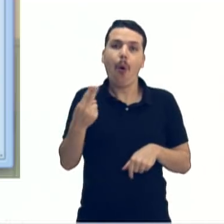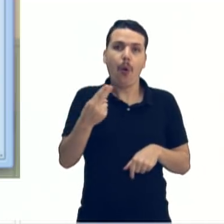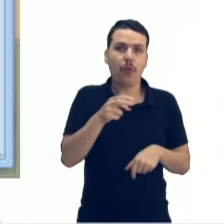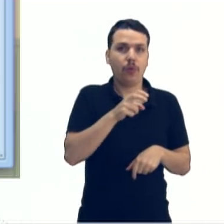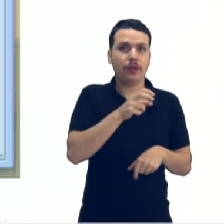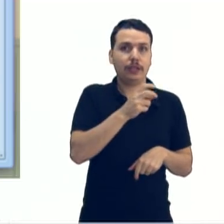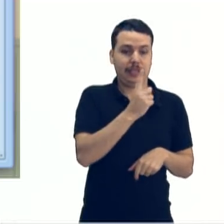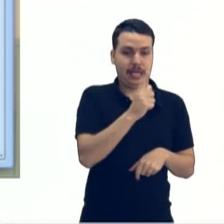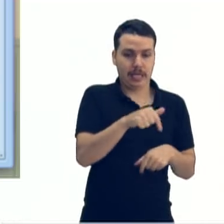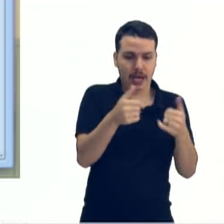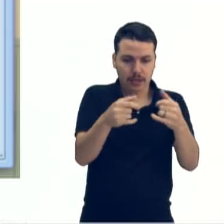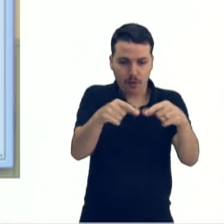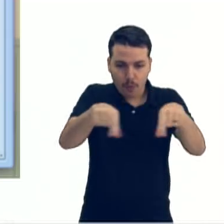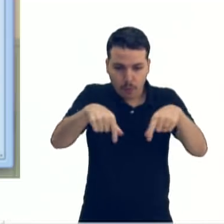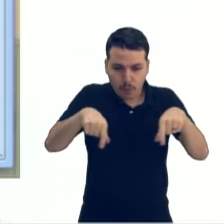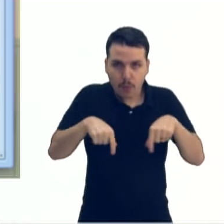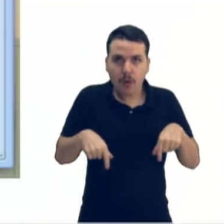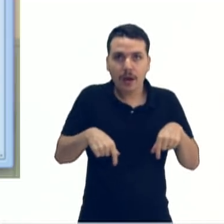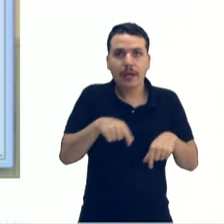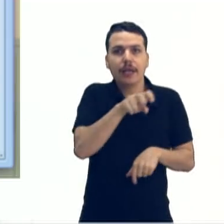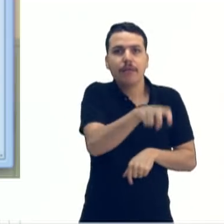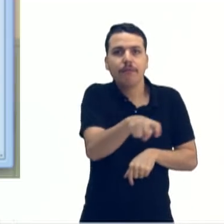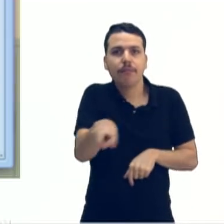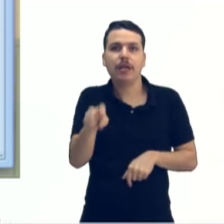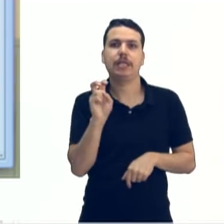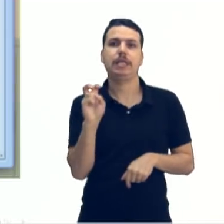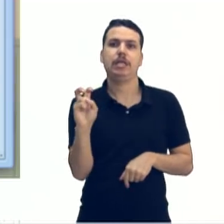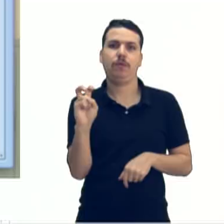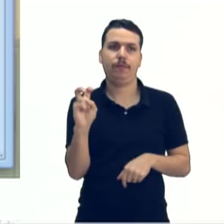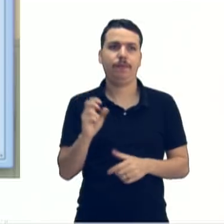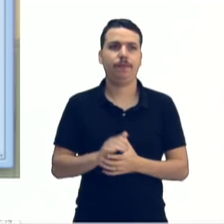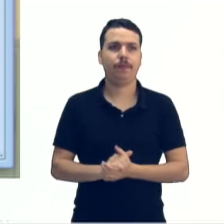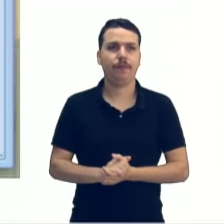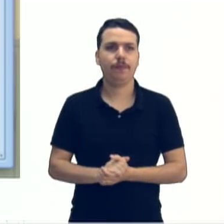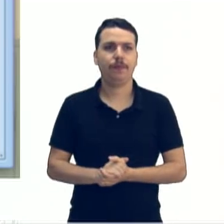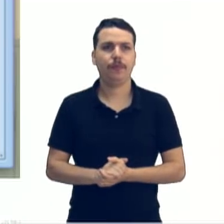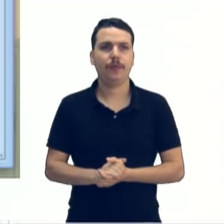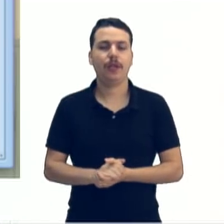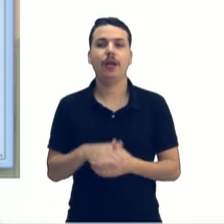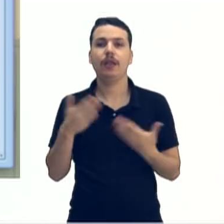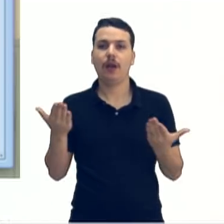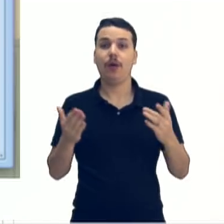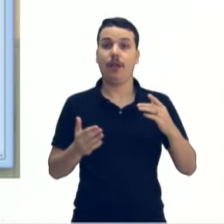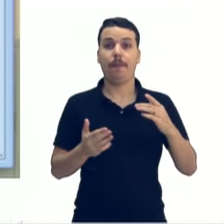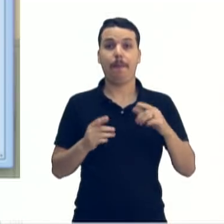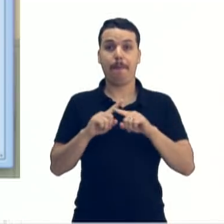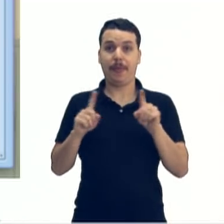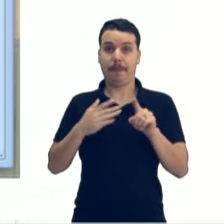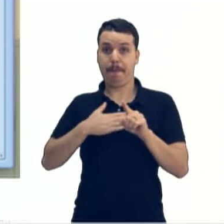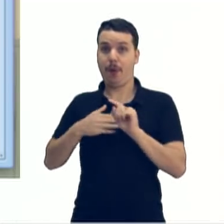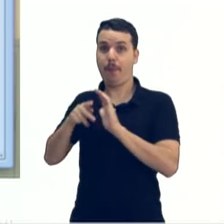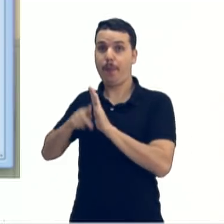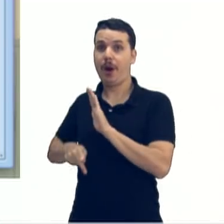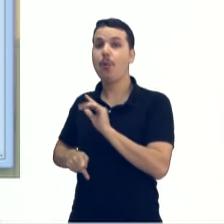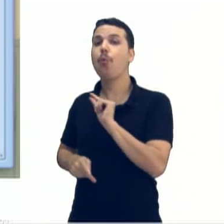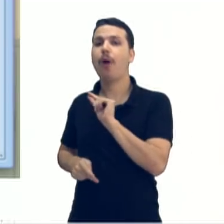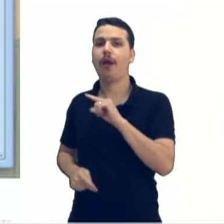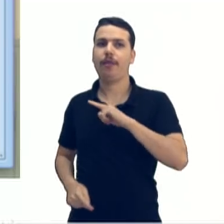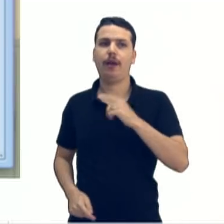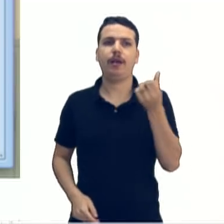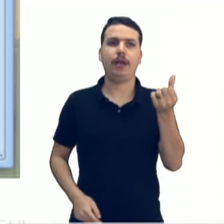69 alunos e 3 professores, 2 alunos cadeirantes, mas esses 2 alunos estariam inclusos dentro dos